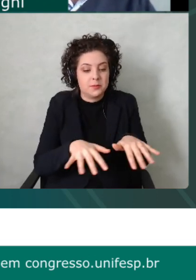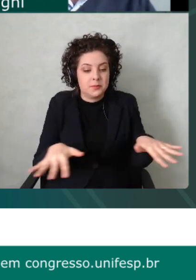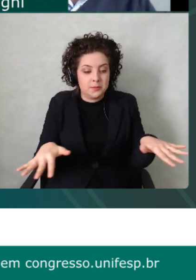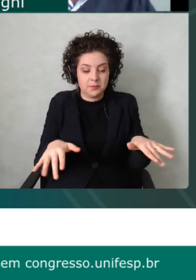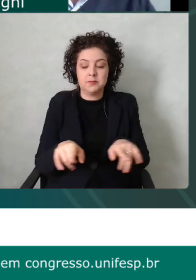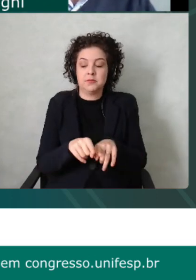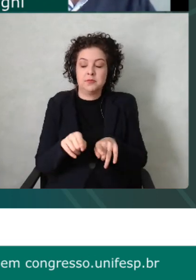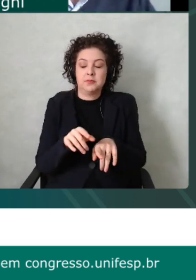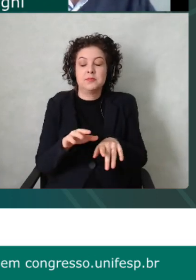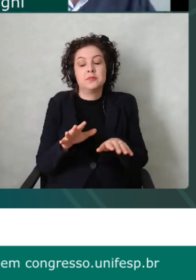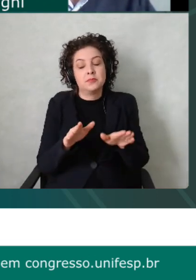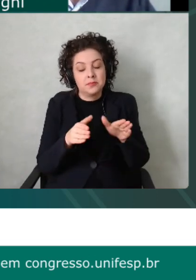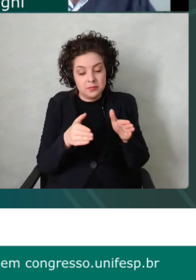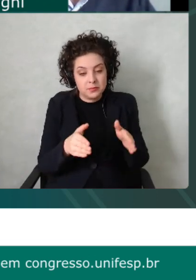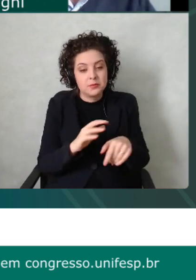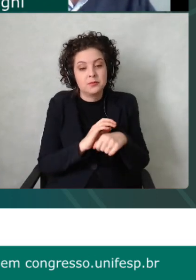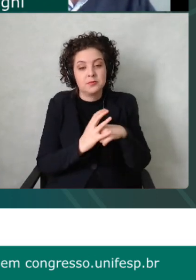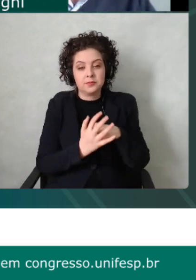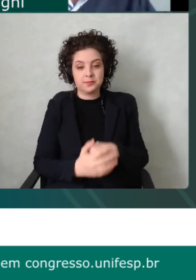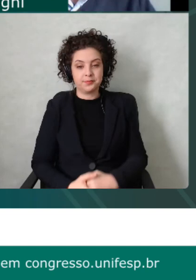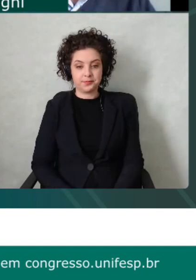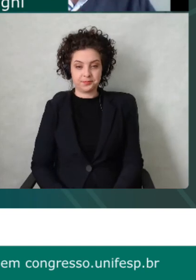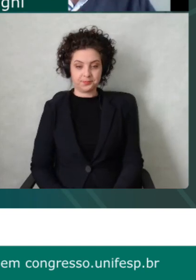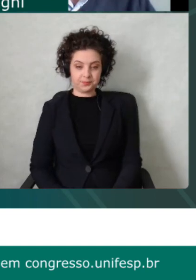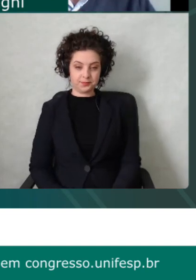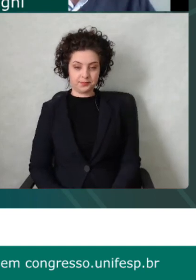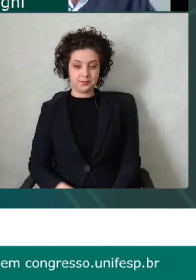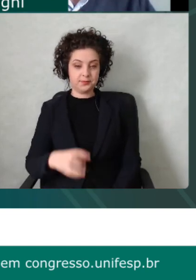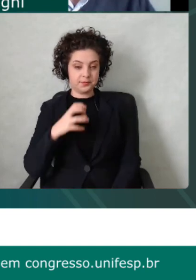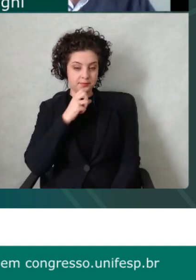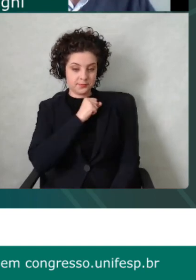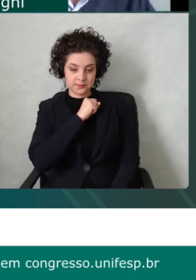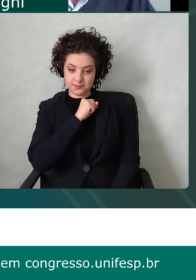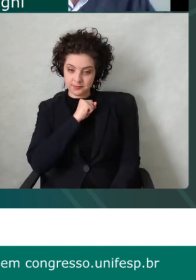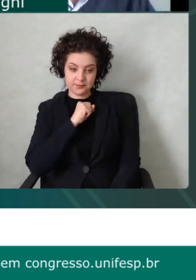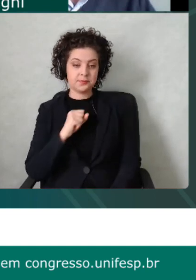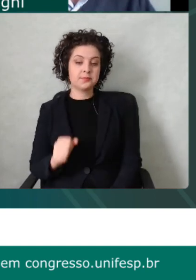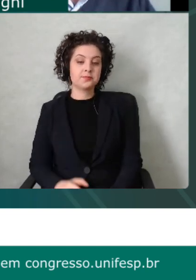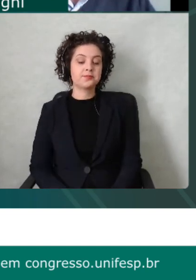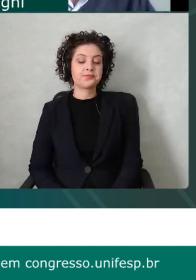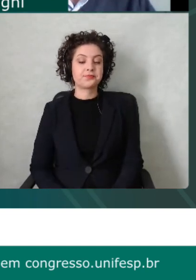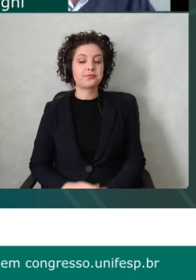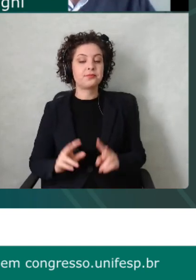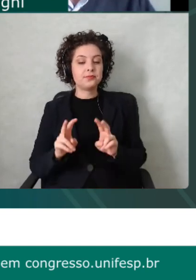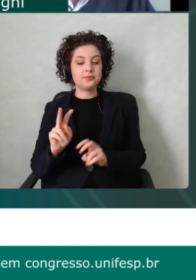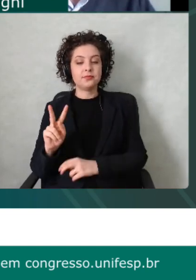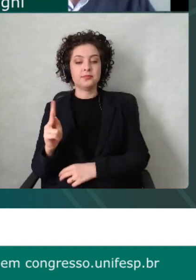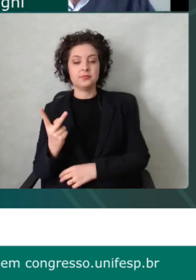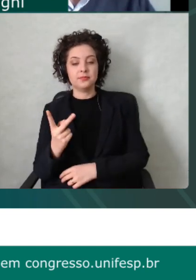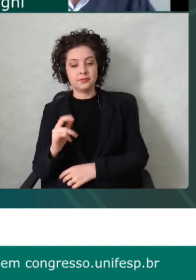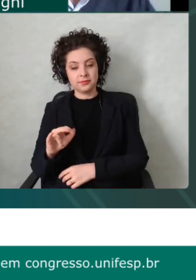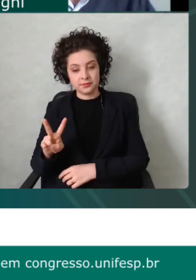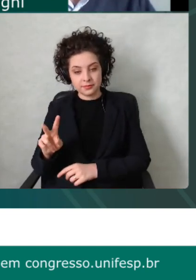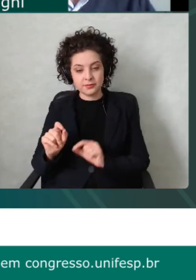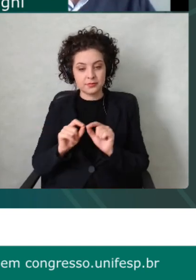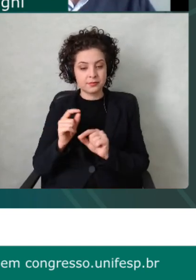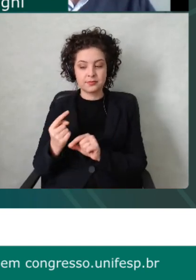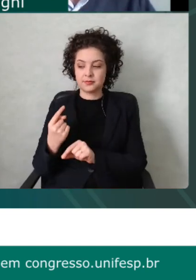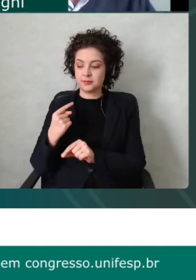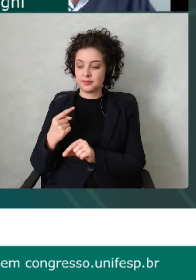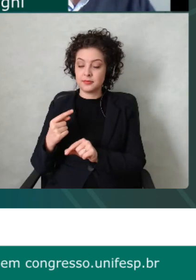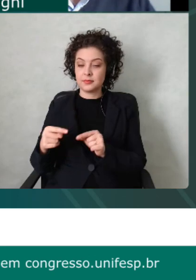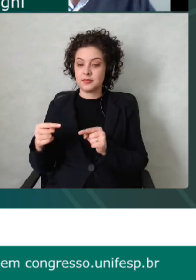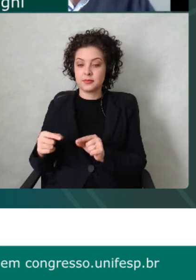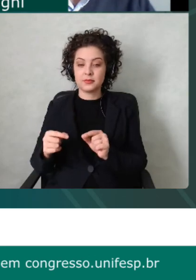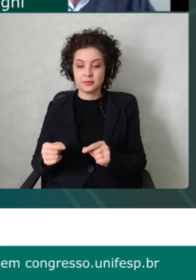coronavírus. Bem rapidamente, né, com relação ao HIV, o desafio grande que a gente tem é diminuir a quantidade